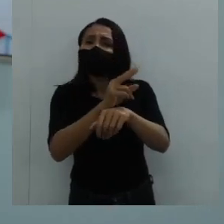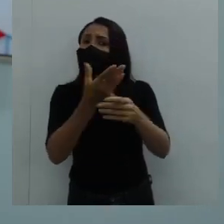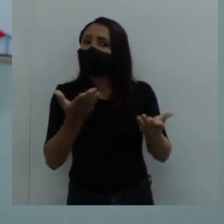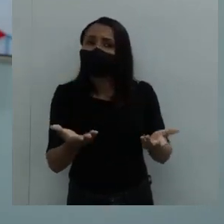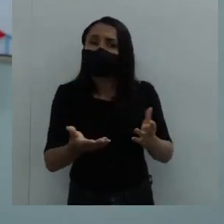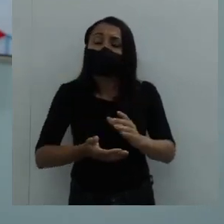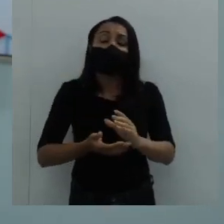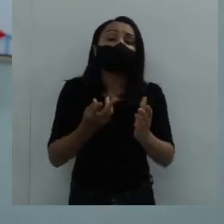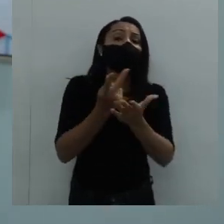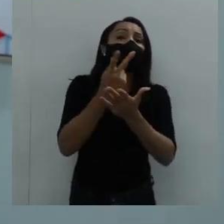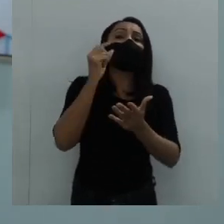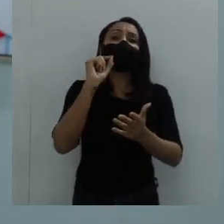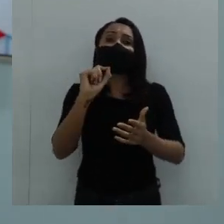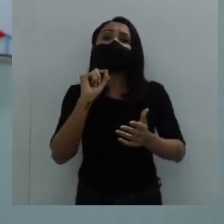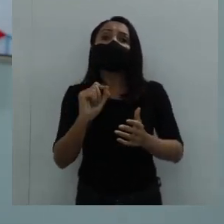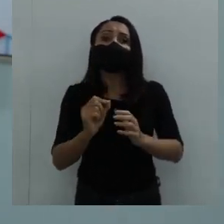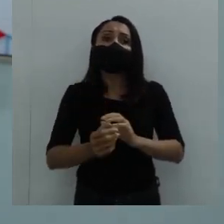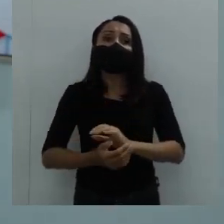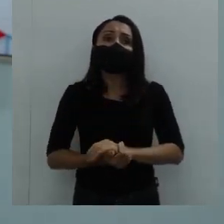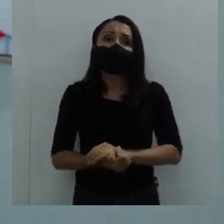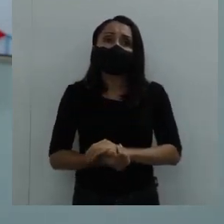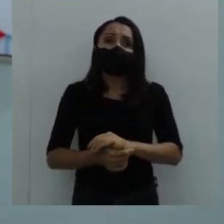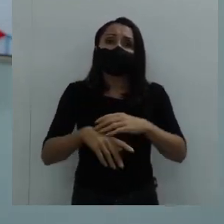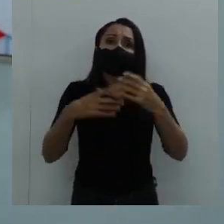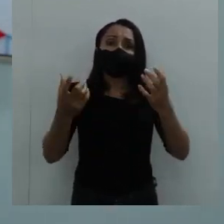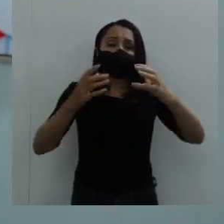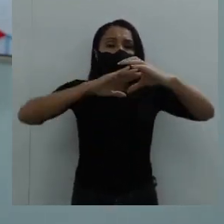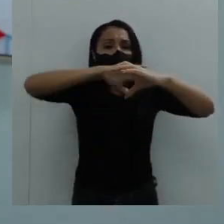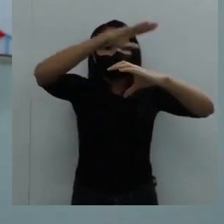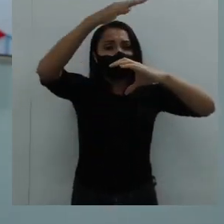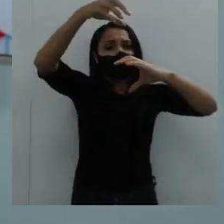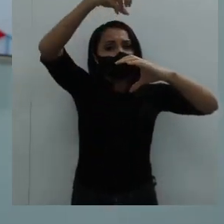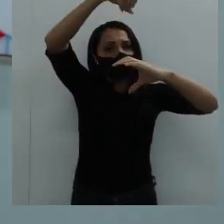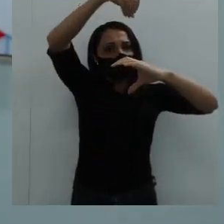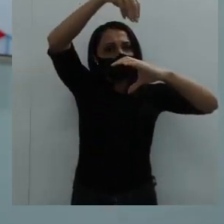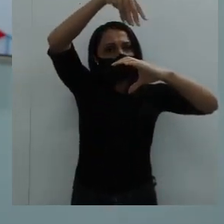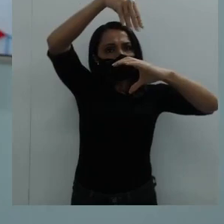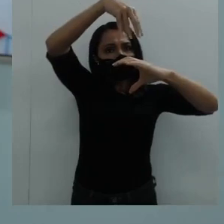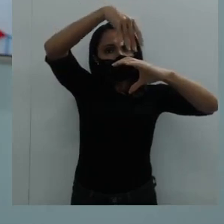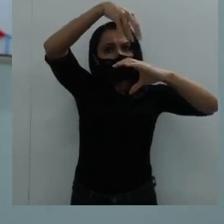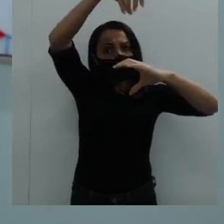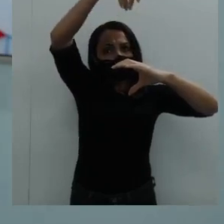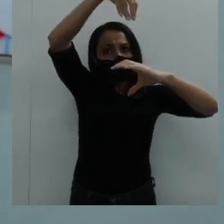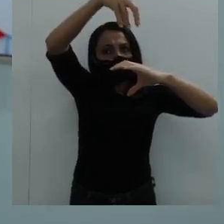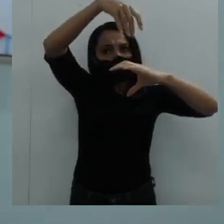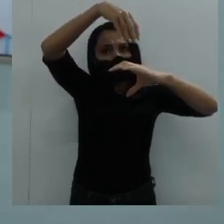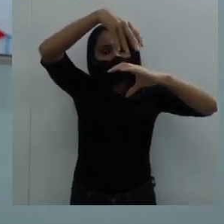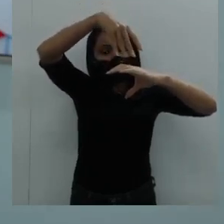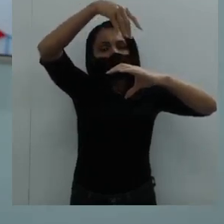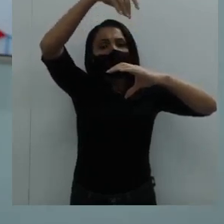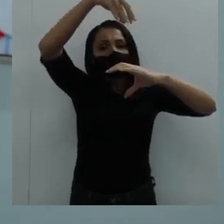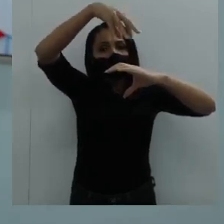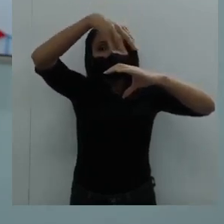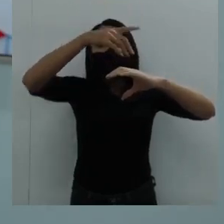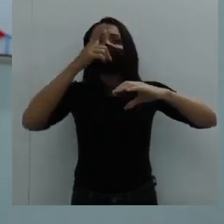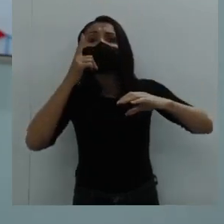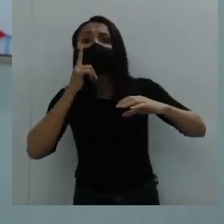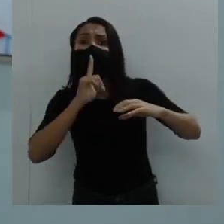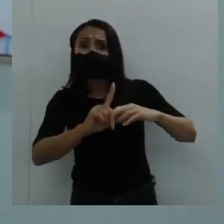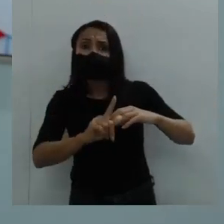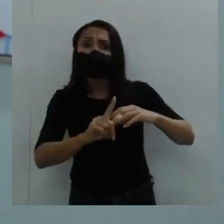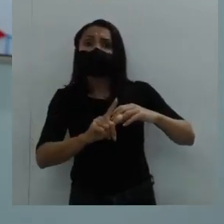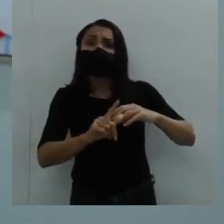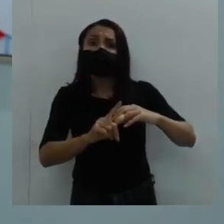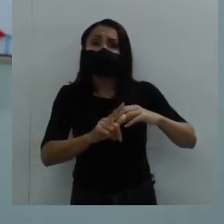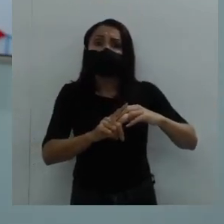que acontece? Uma passagem muito maior desses raios ultravioletas e que vai ter